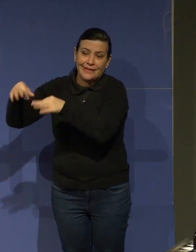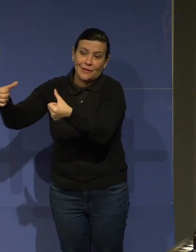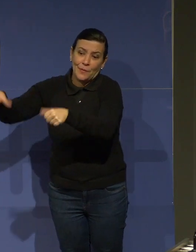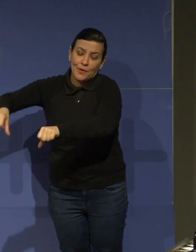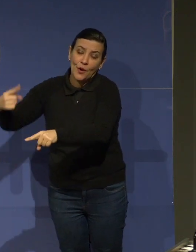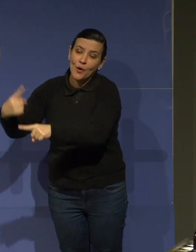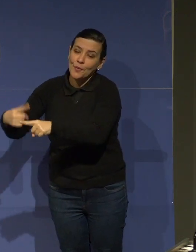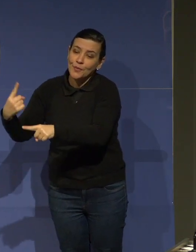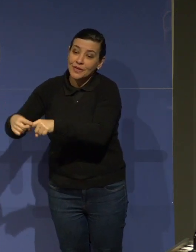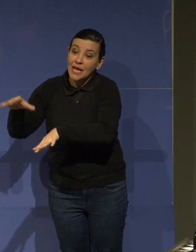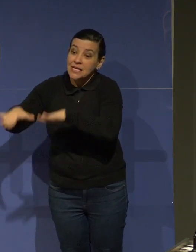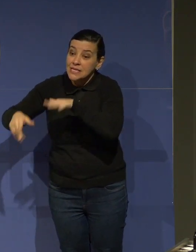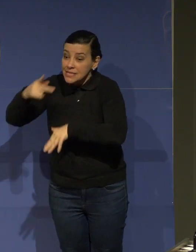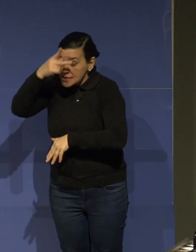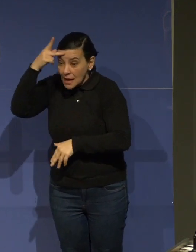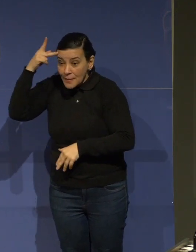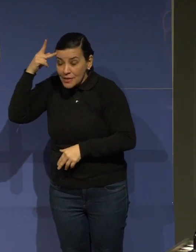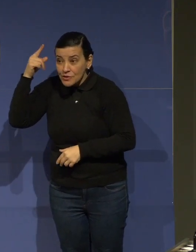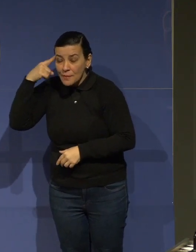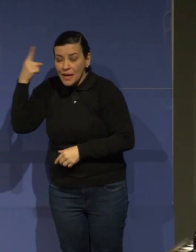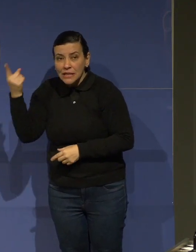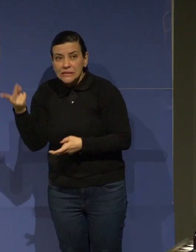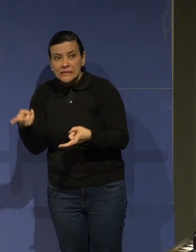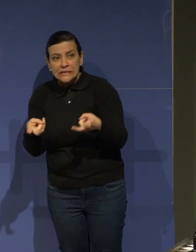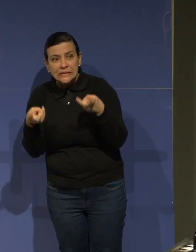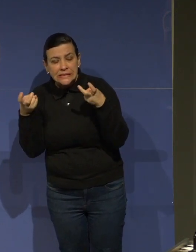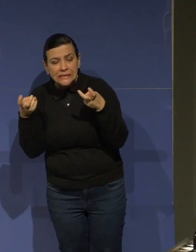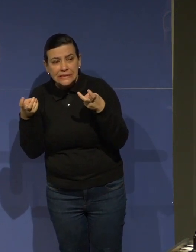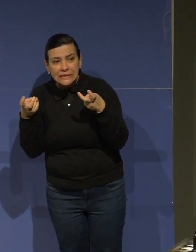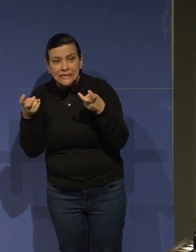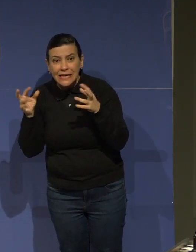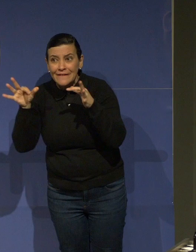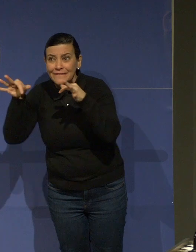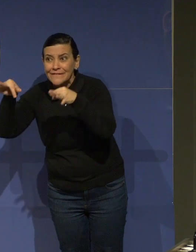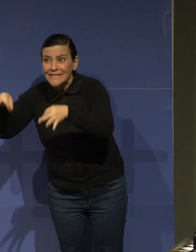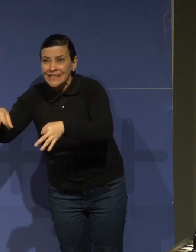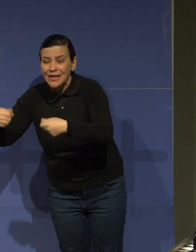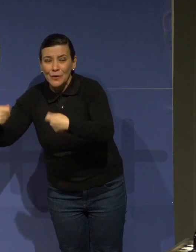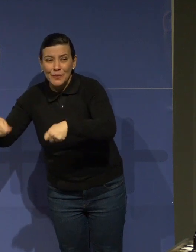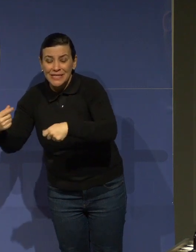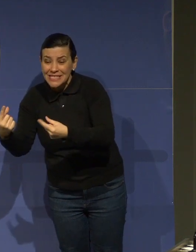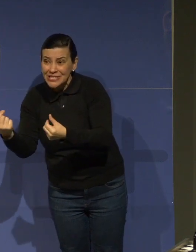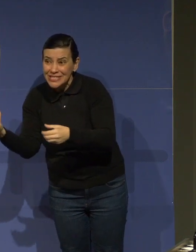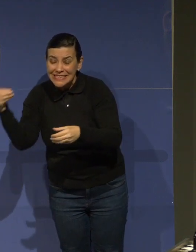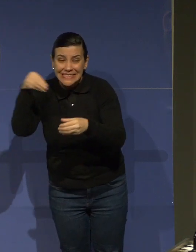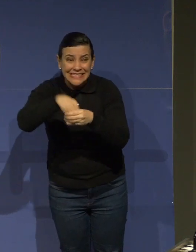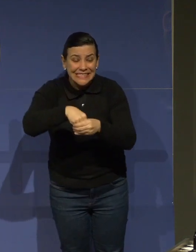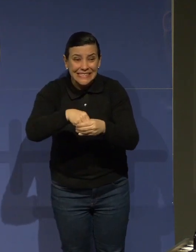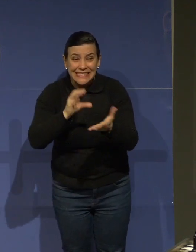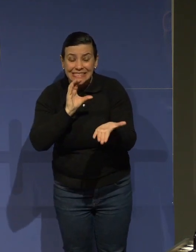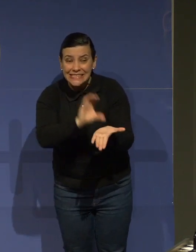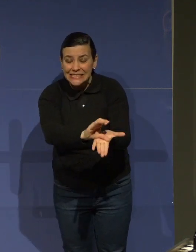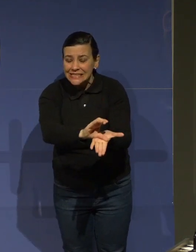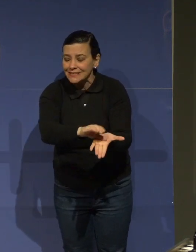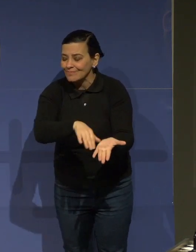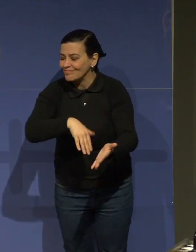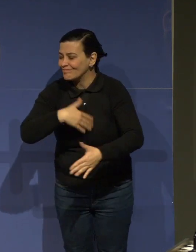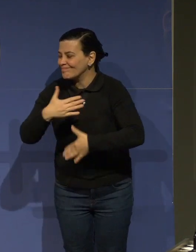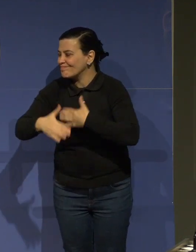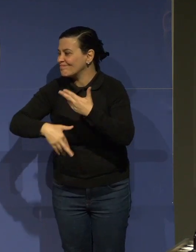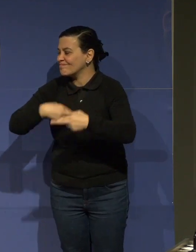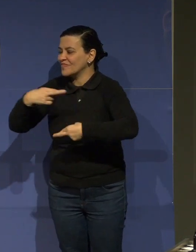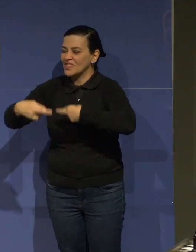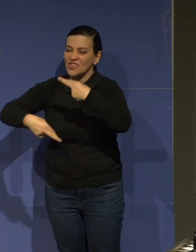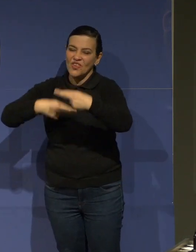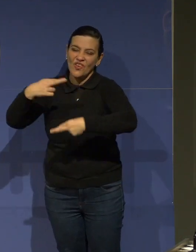é, quando as pessoas veem que vai ter um custo maior de implementar esse tipo de coisa no final, elas acabam simplesmente deixando para lá, e esse deixando para lá só continua,